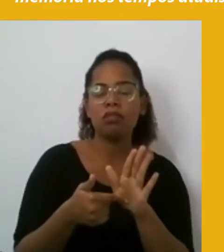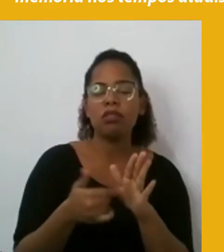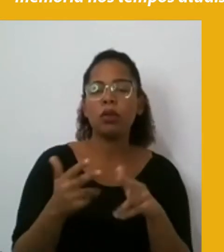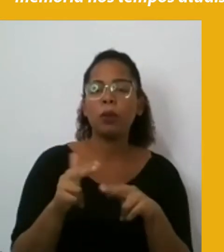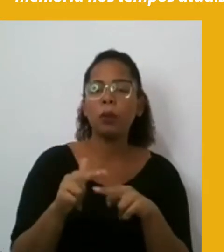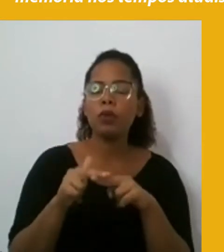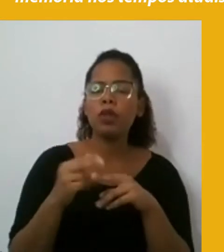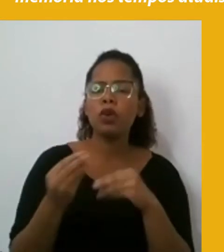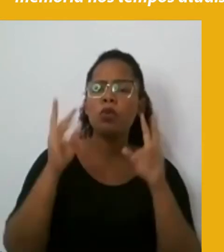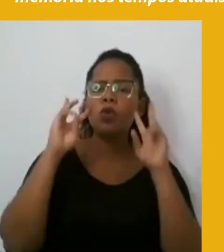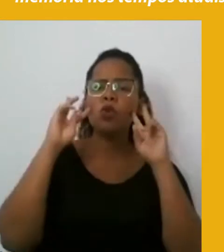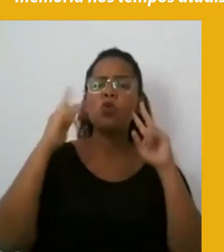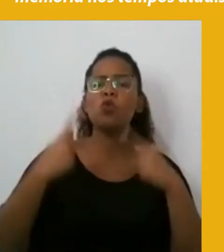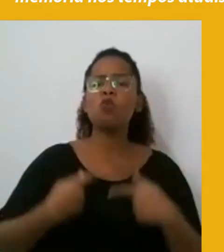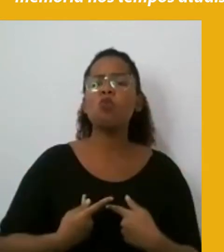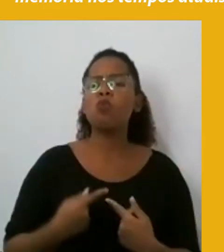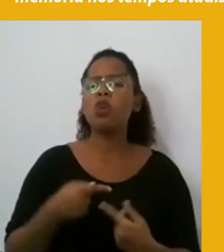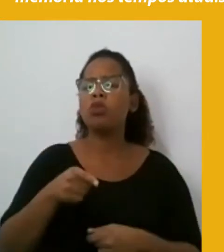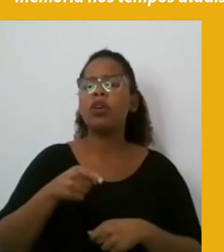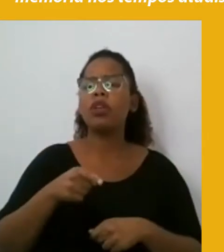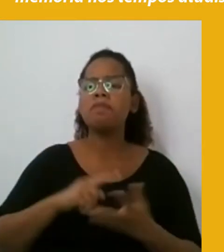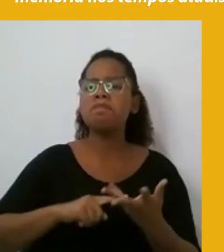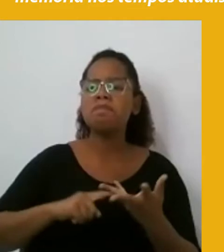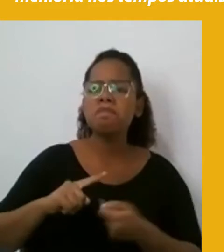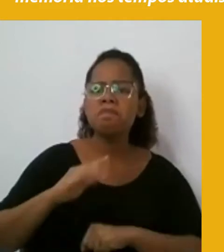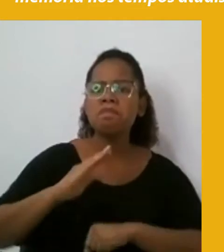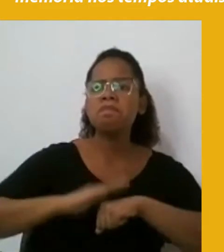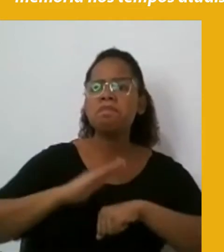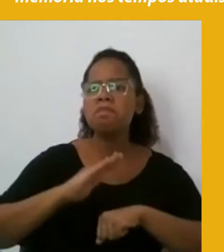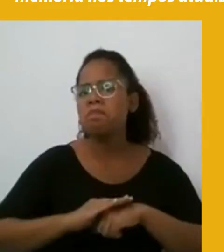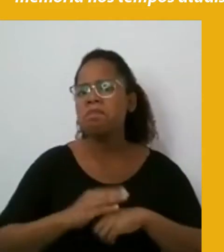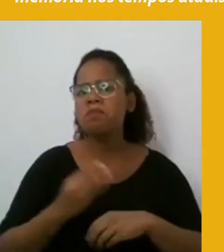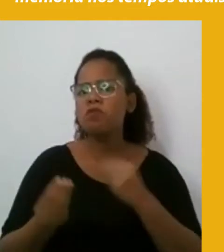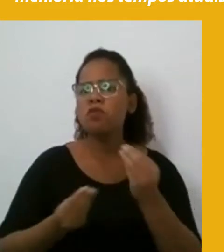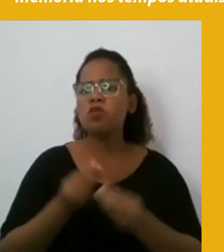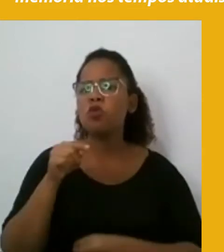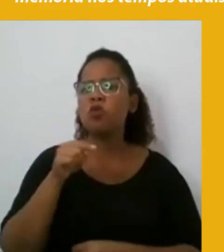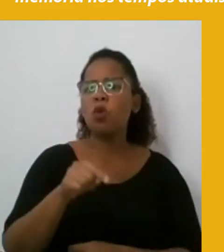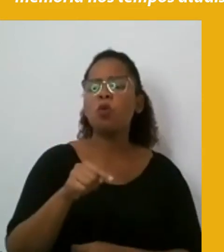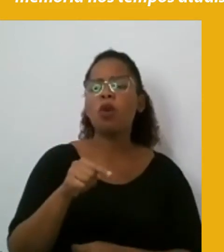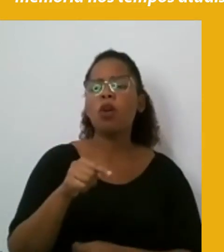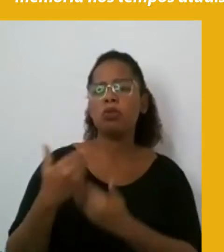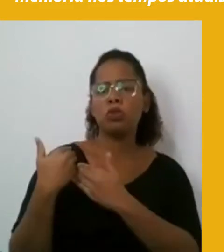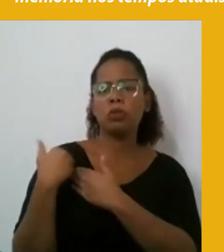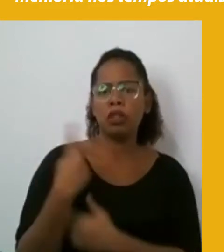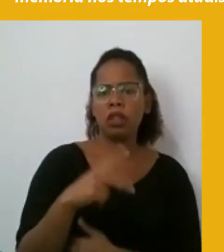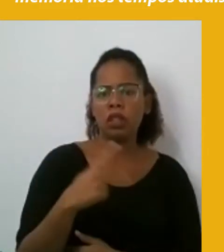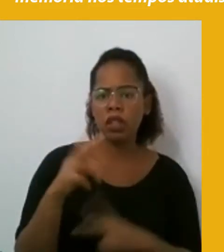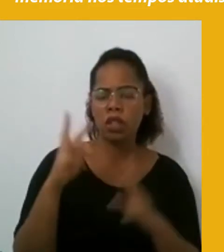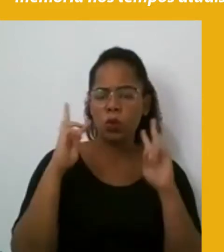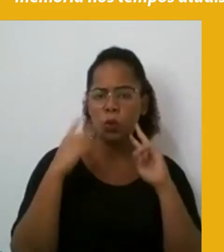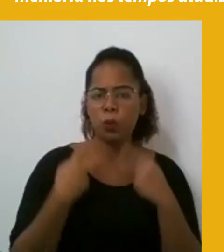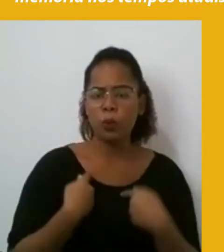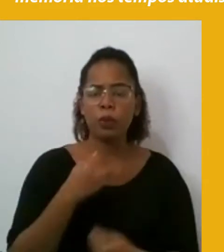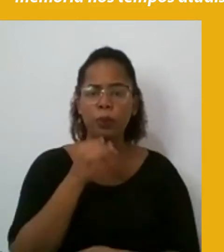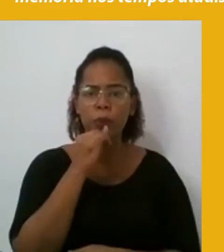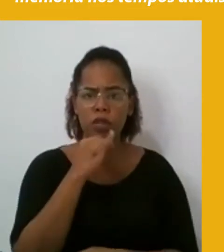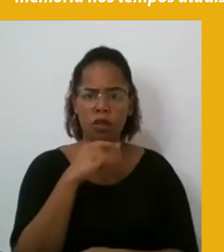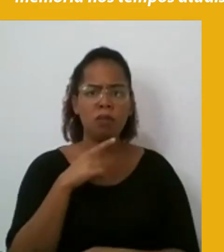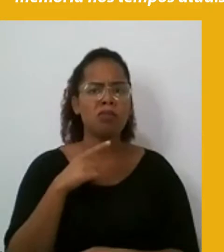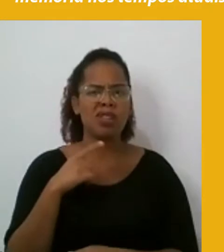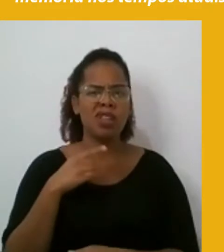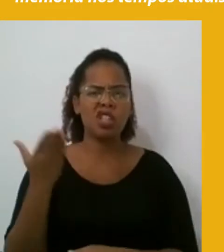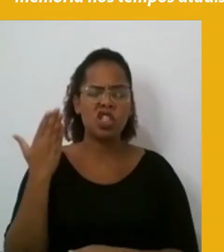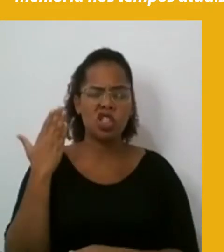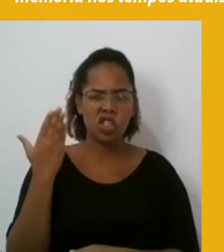humano, né? Olha, se a gente for estudar para além da pandemia de 18, for estudar psicólogos de comportamento humano que analisaram impactos